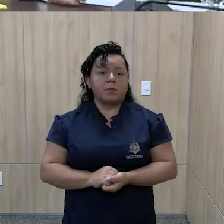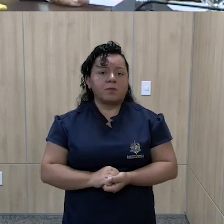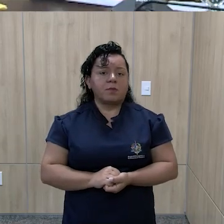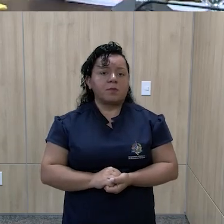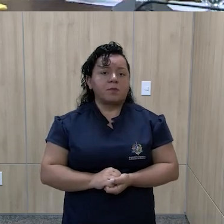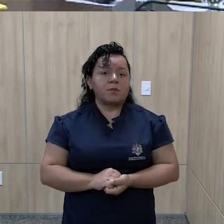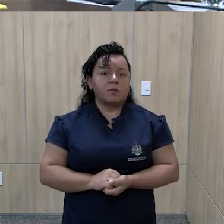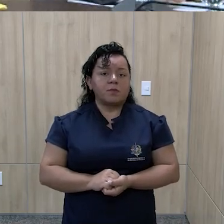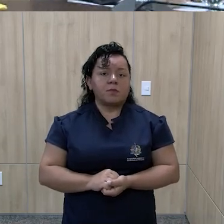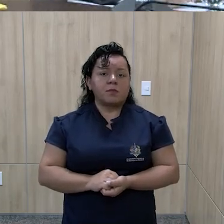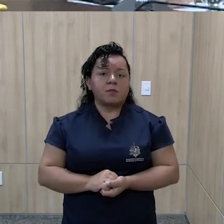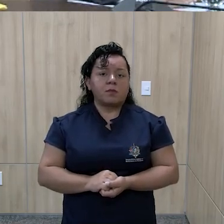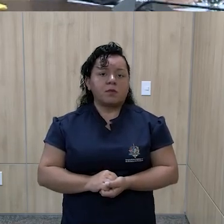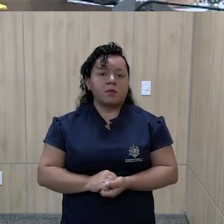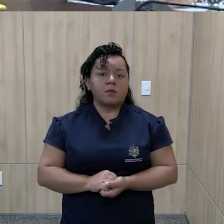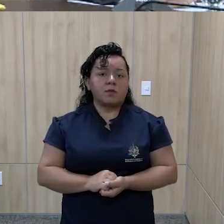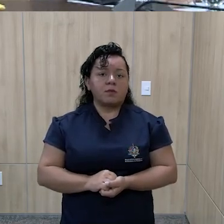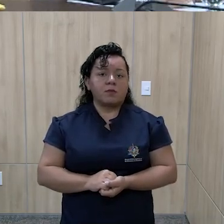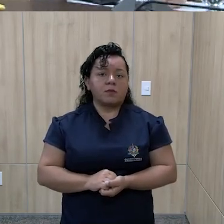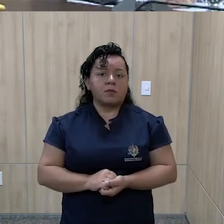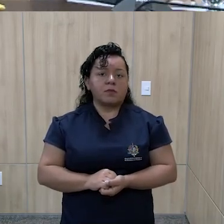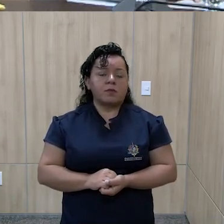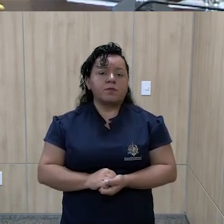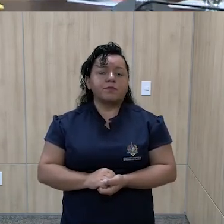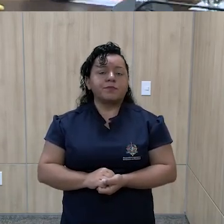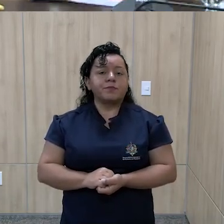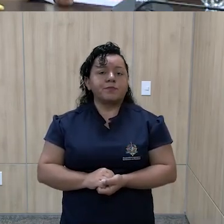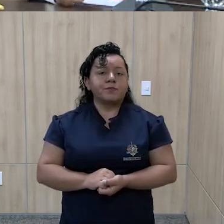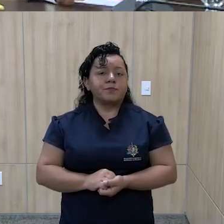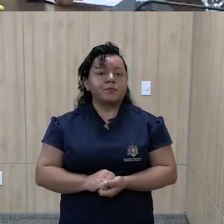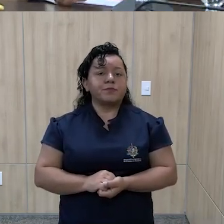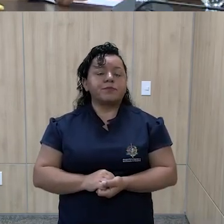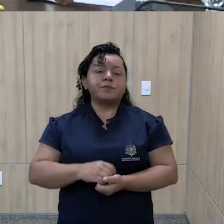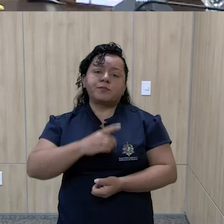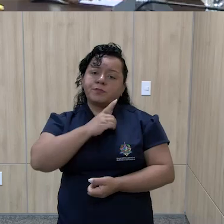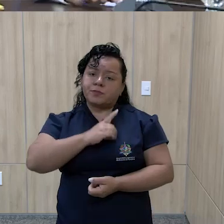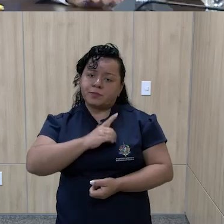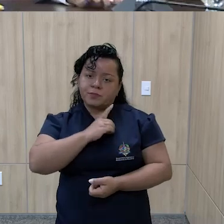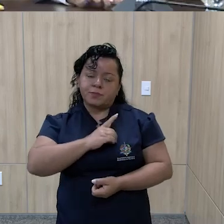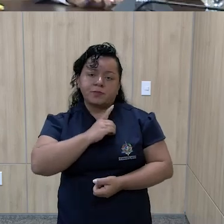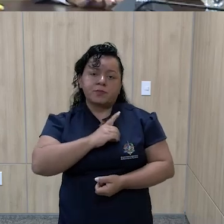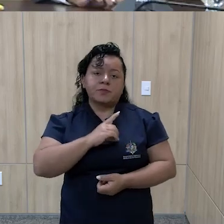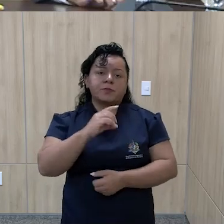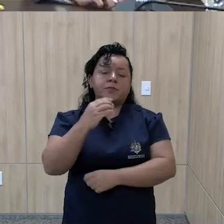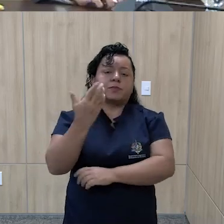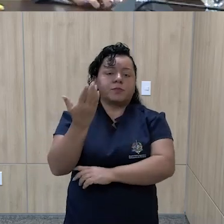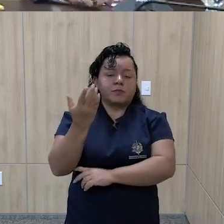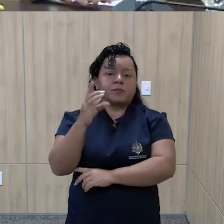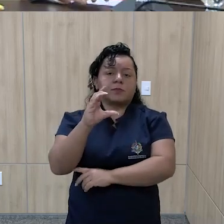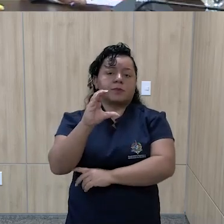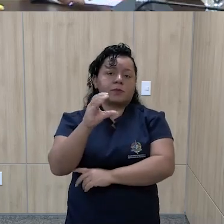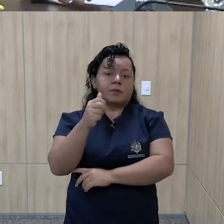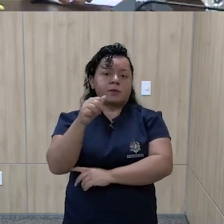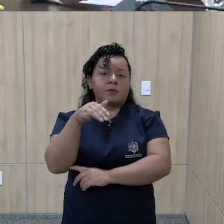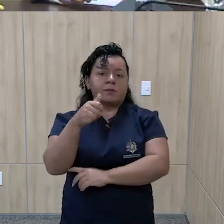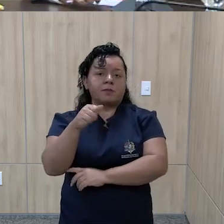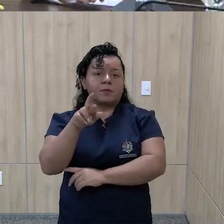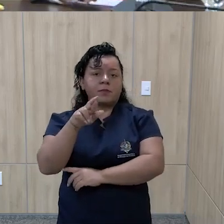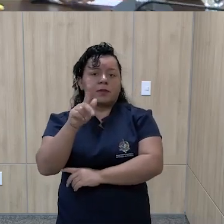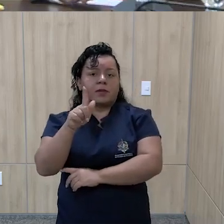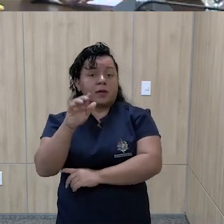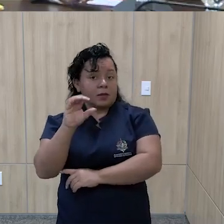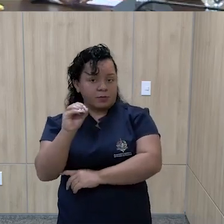votoria não é isso o autor da matéria Deputado Rodrigo Camargo Presidente eu só vou peço uma questão de ordem apenas